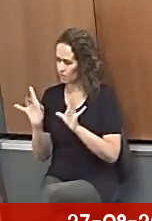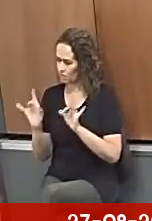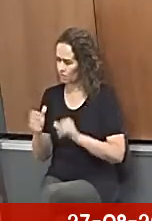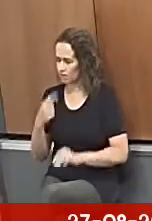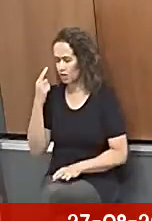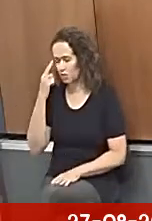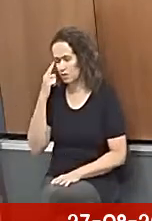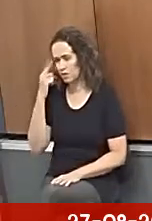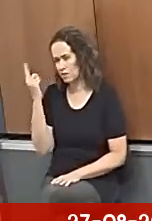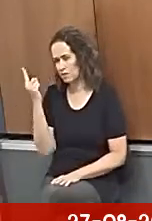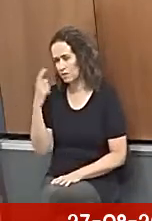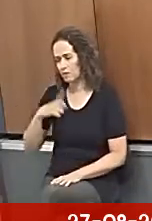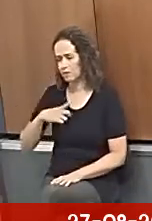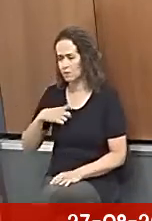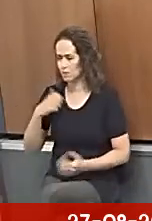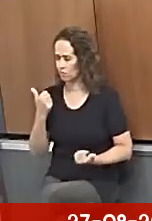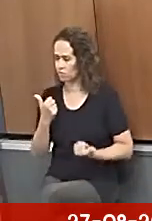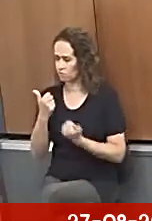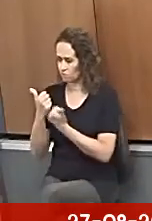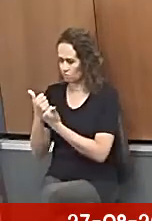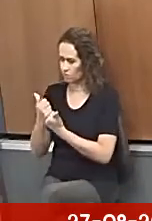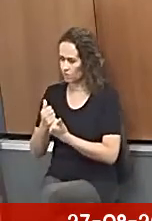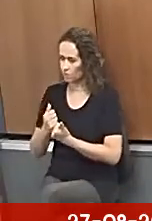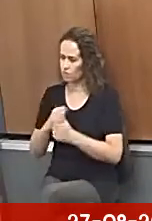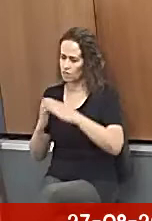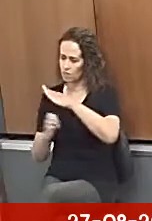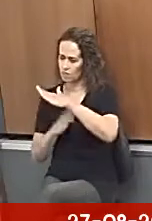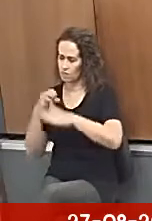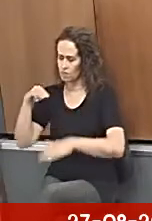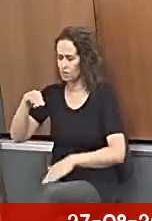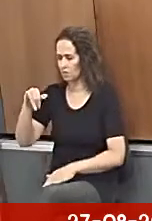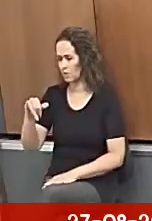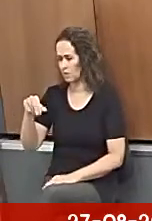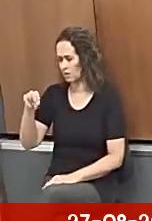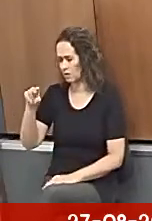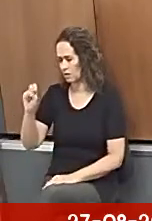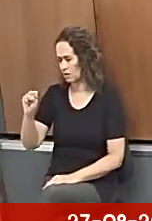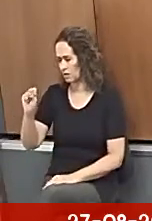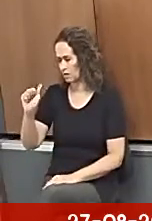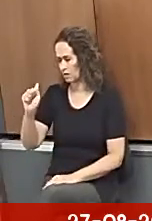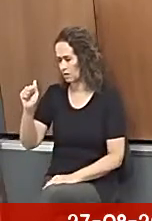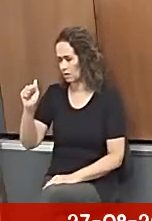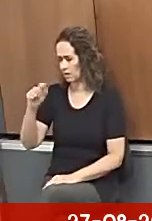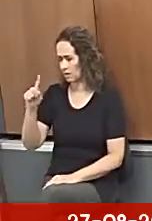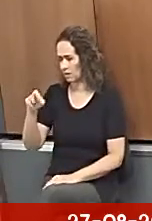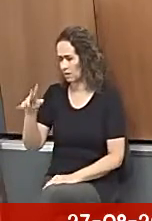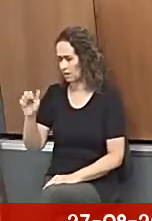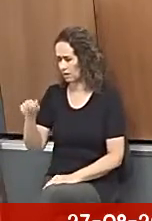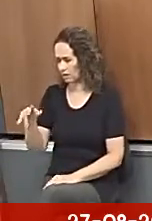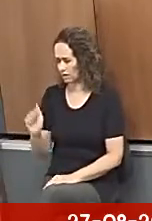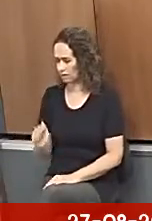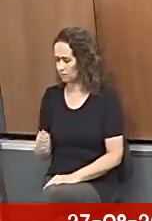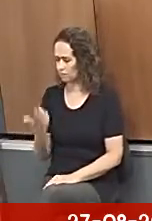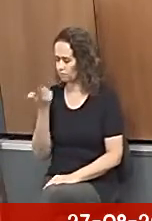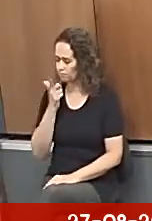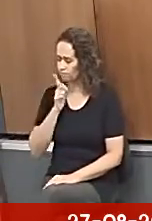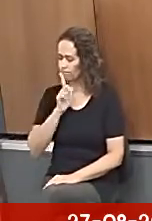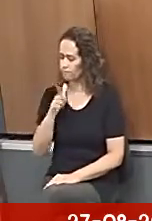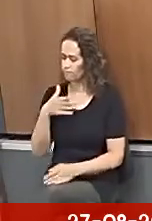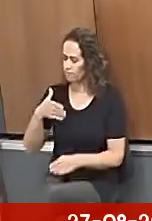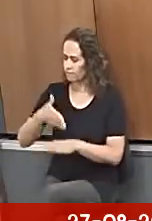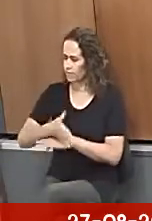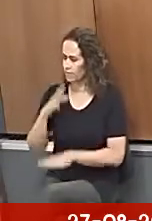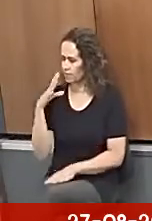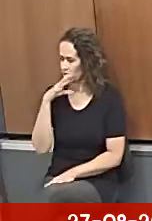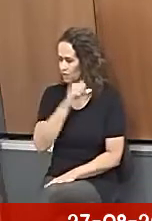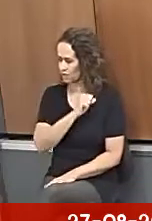eu vou ter um suporte da minas arena para eu conseguir acessar o g2 da maneira mais rápida possível então